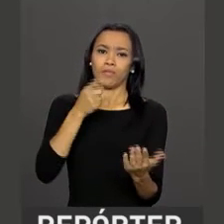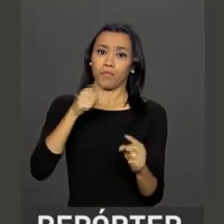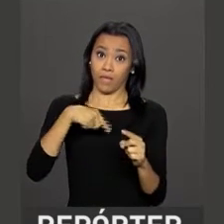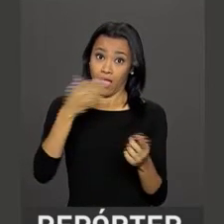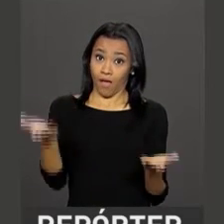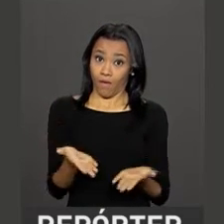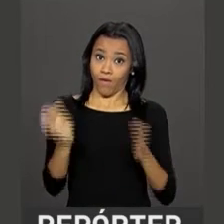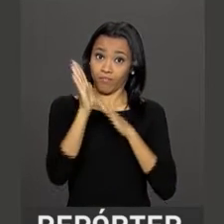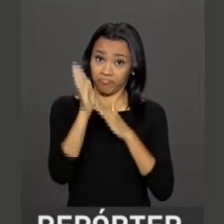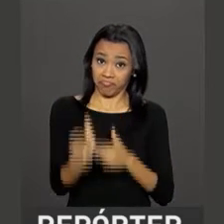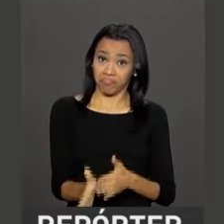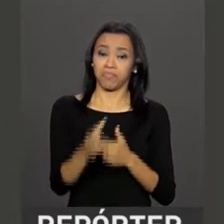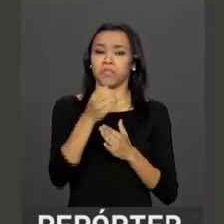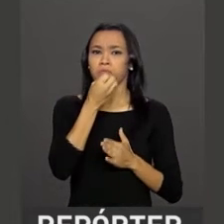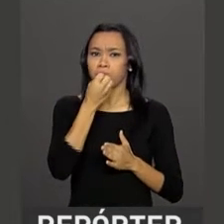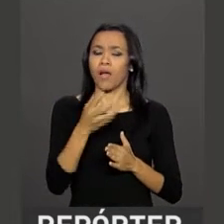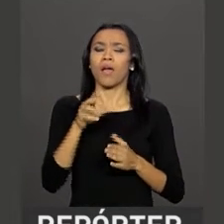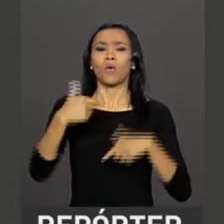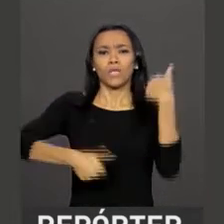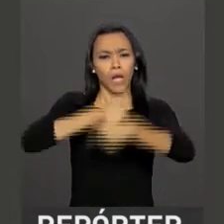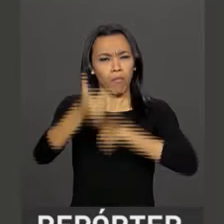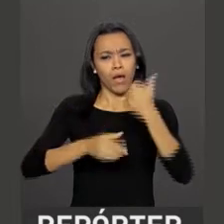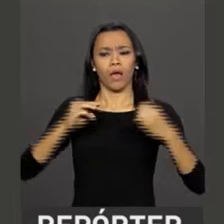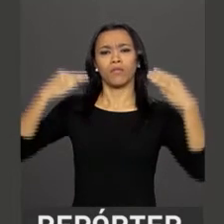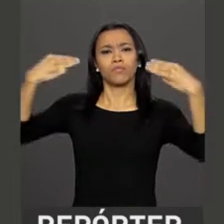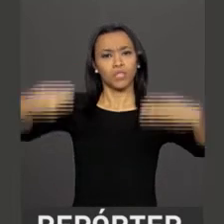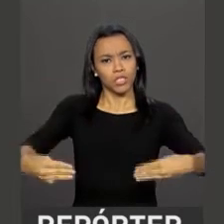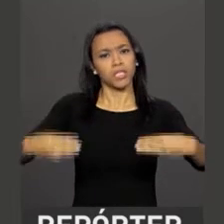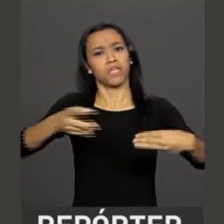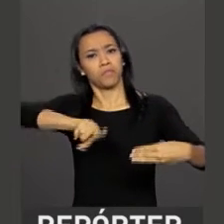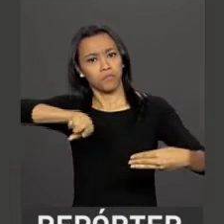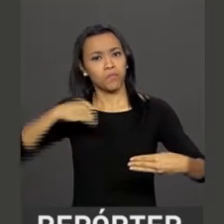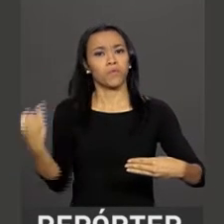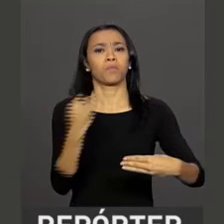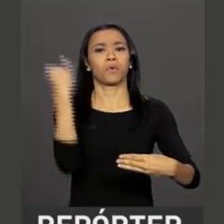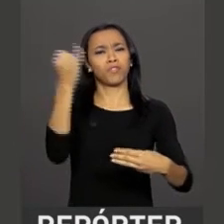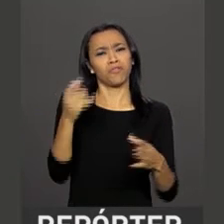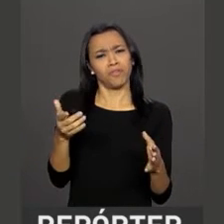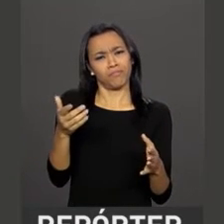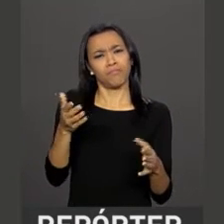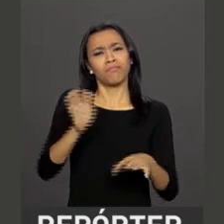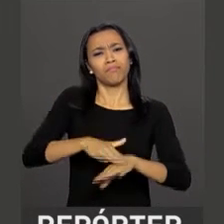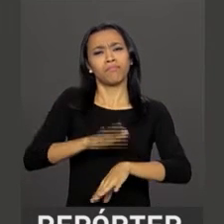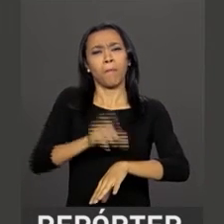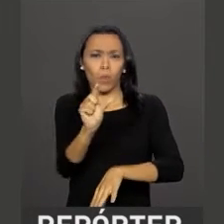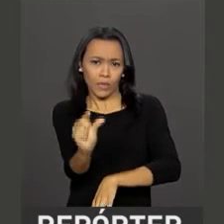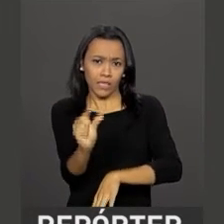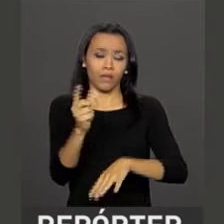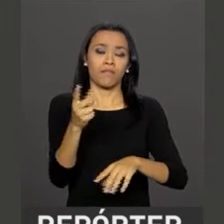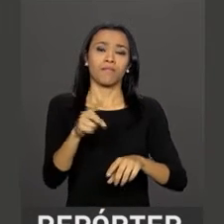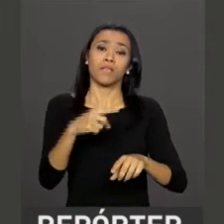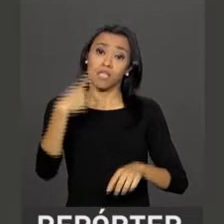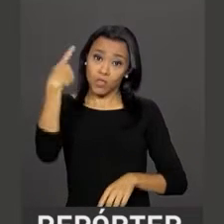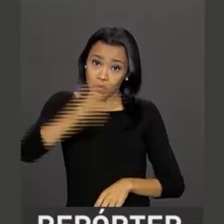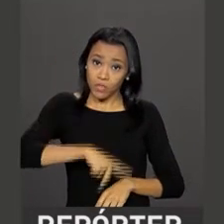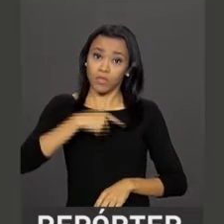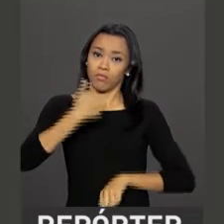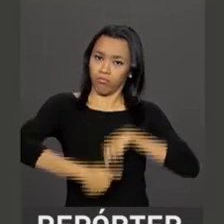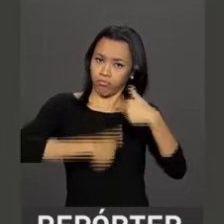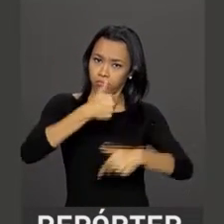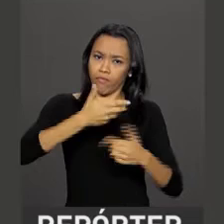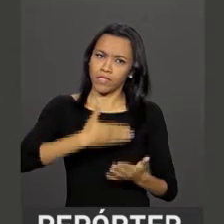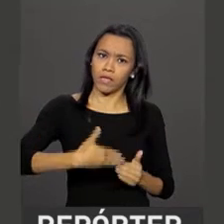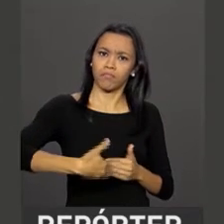do cargo. Diz que a sua passagem pelo ministério foi importantíssima e também que o seu legado será longo.